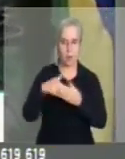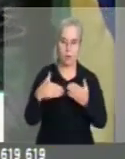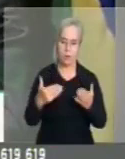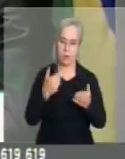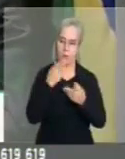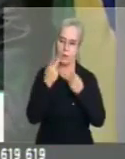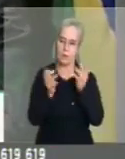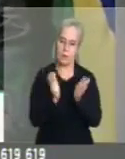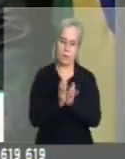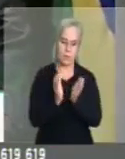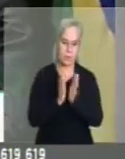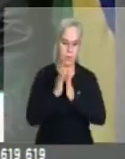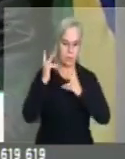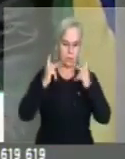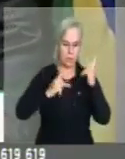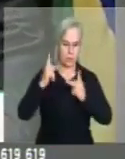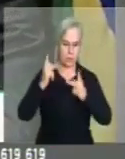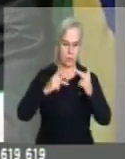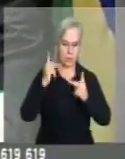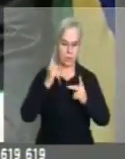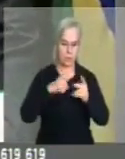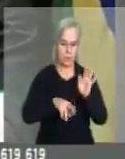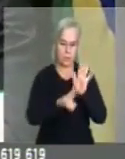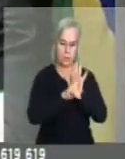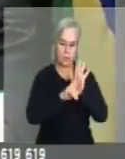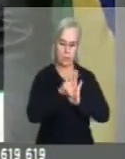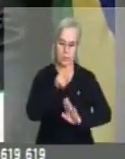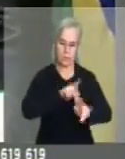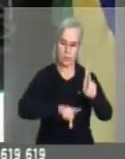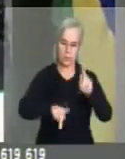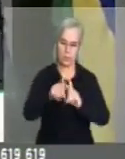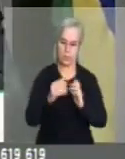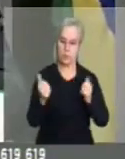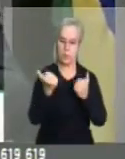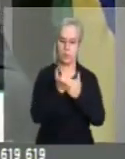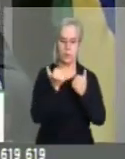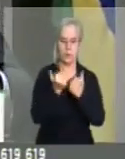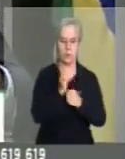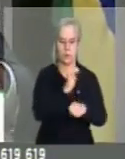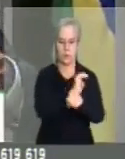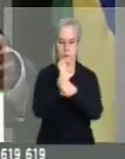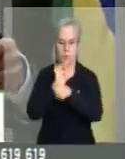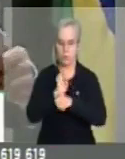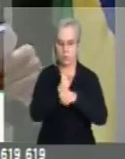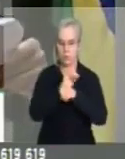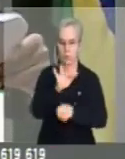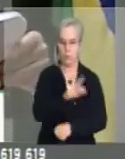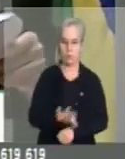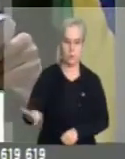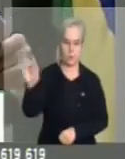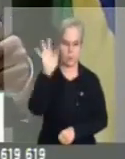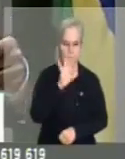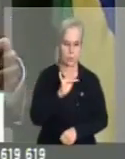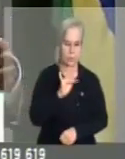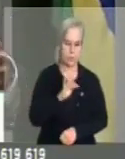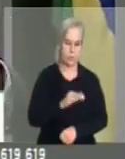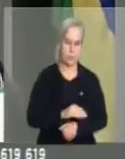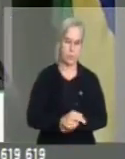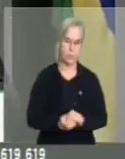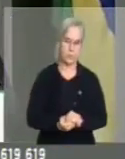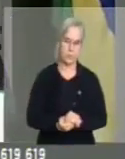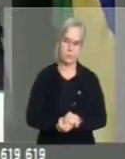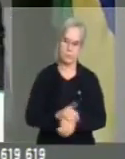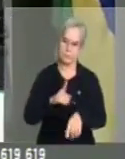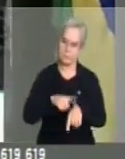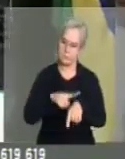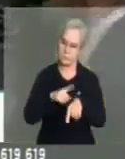os parlamentares, os representantes do povo e dos estados membros da federação. E quando os brasileiros e os